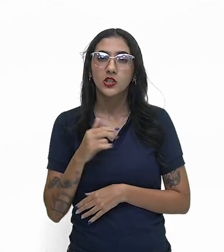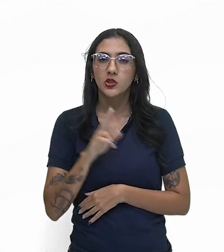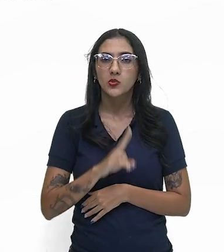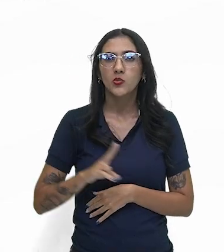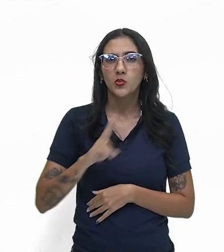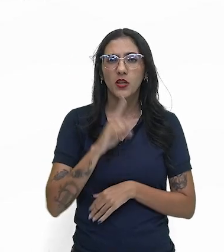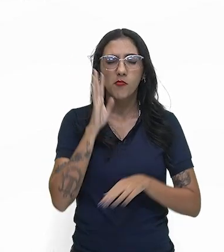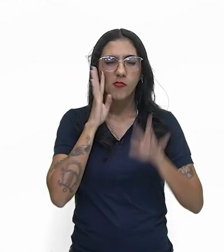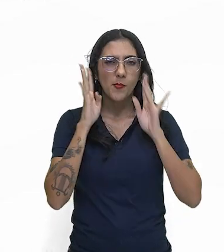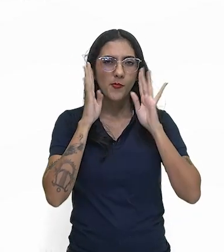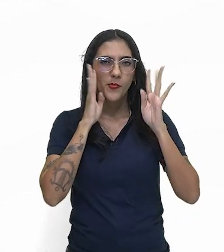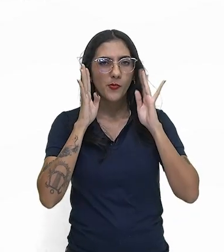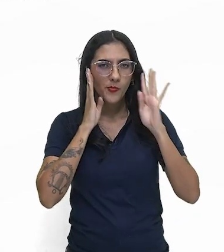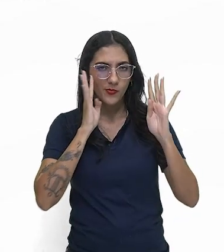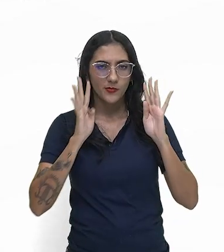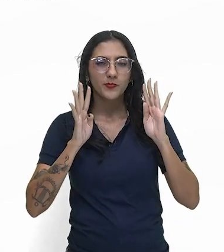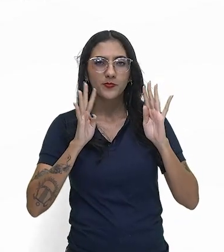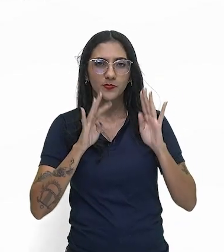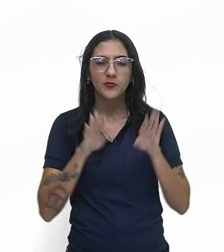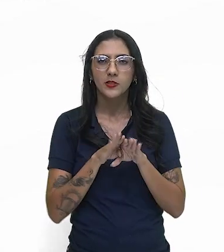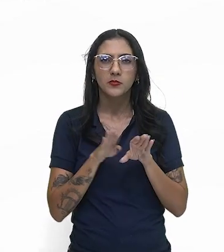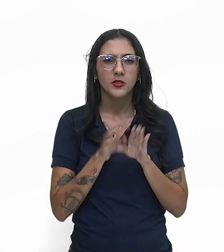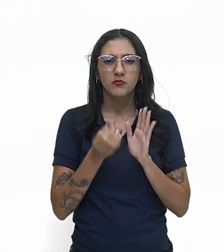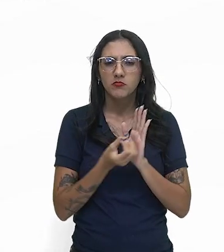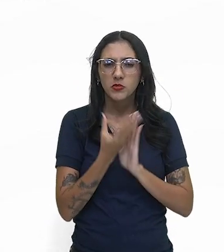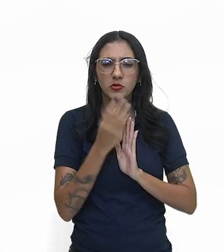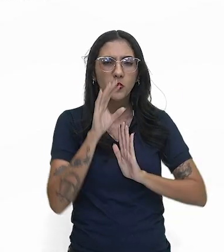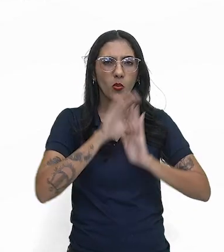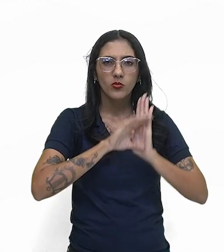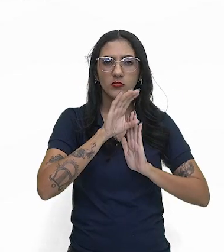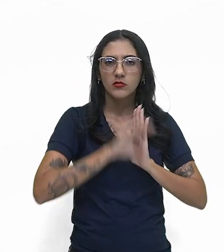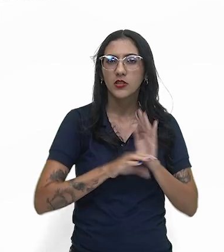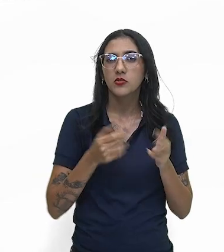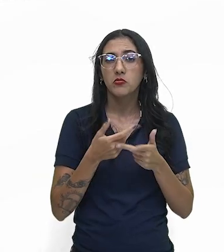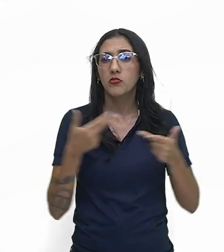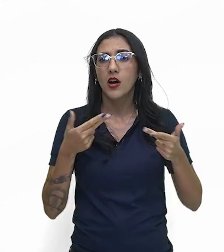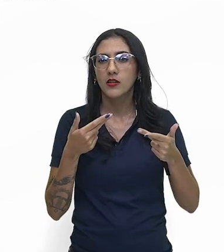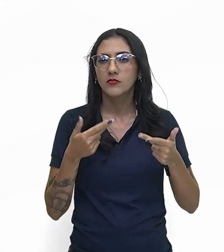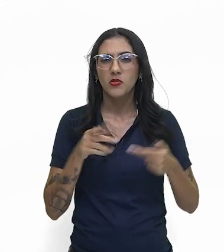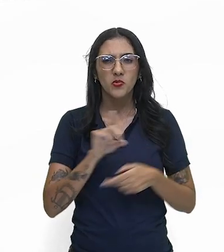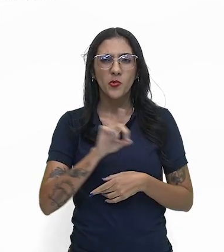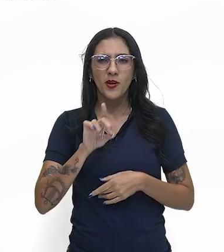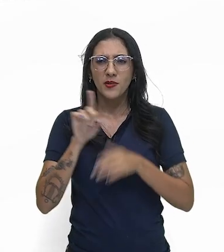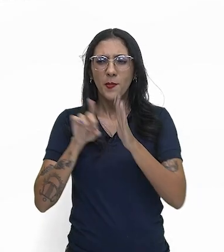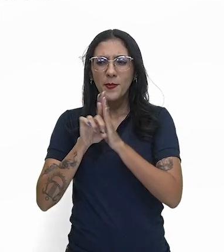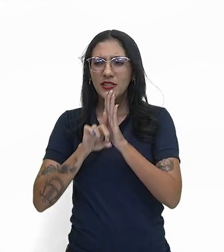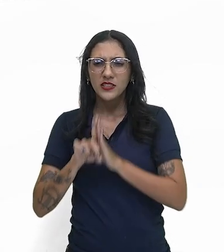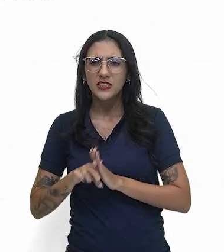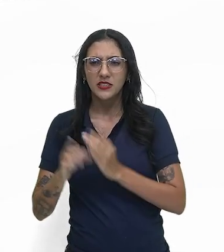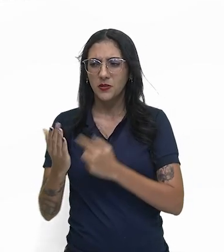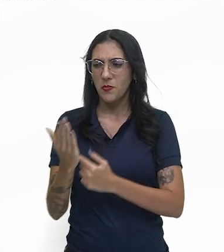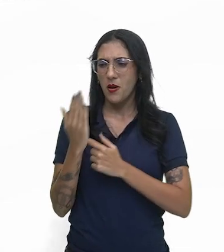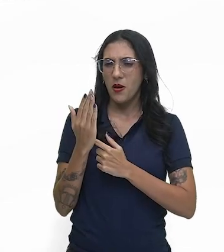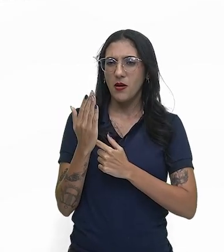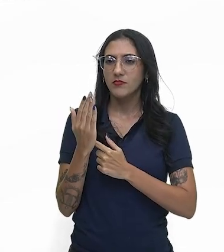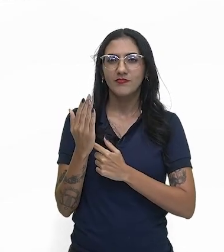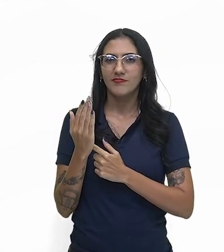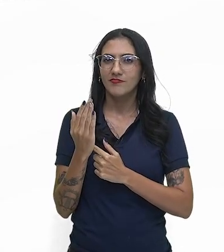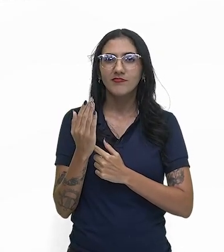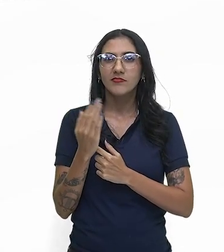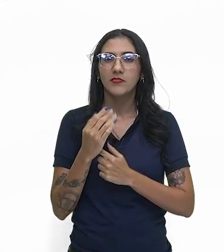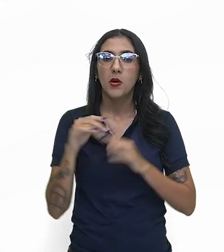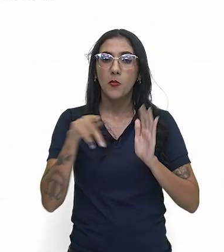com a reflexão, né? A criação de conceitos, e não a pesquisa do conceito que vem pronta para mim. É um